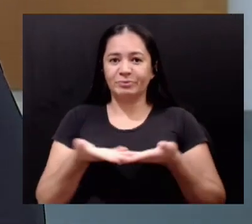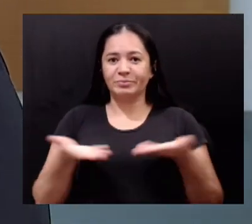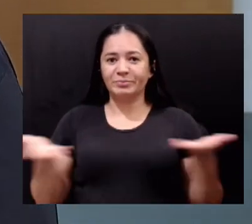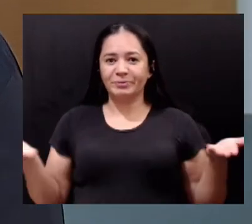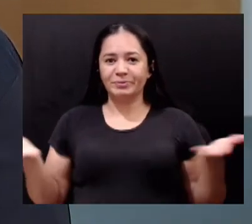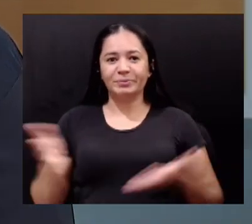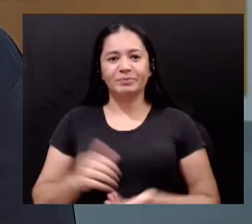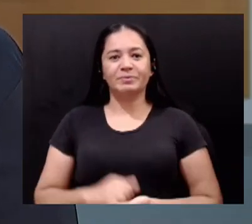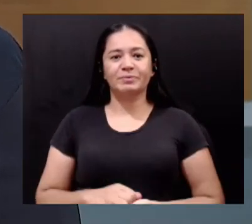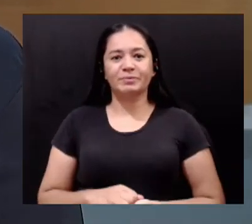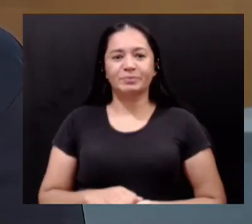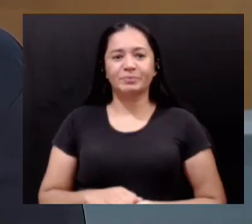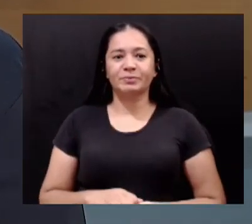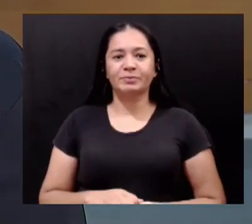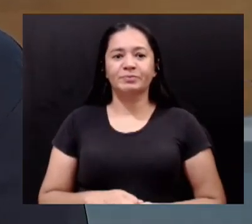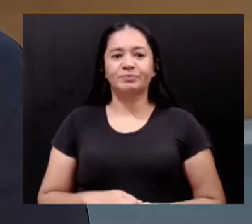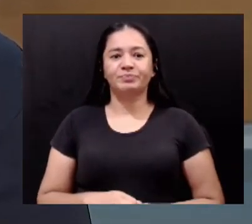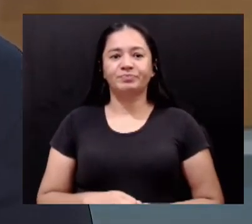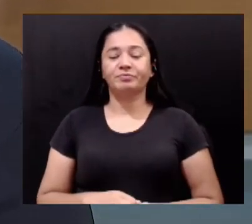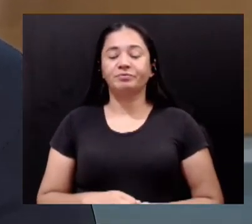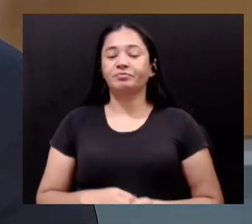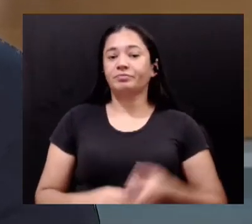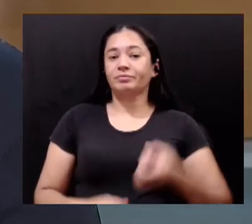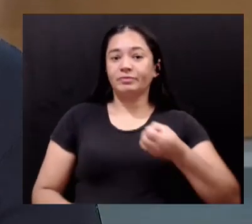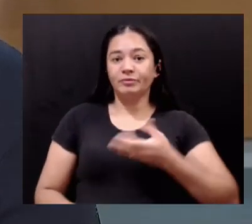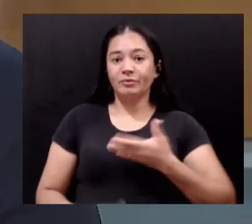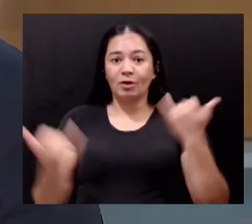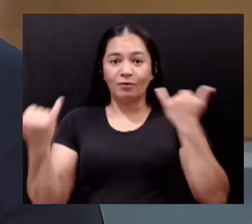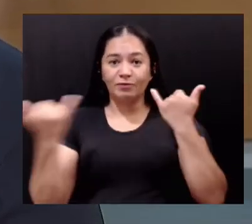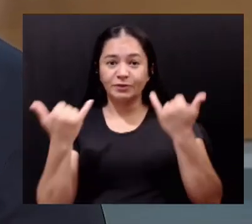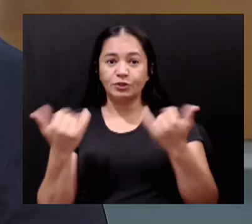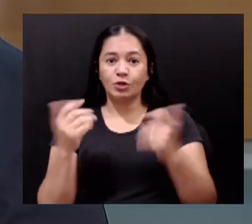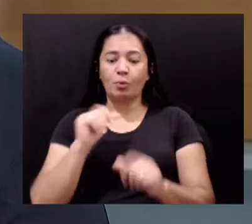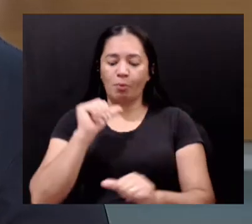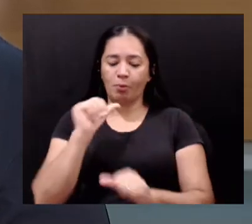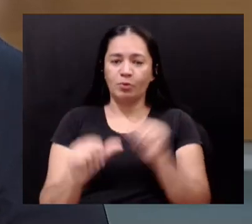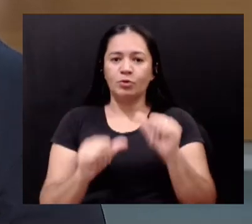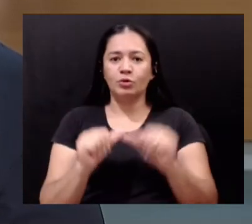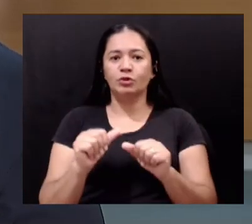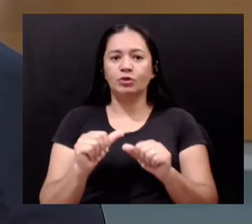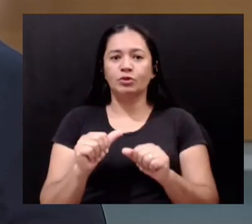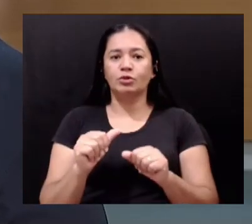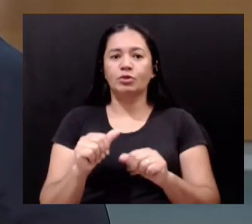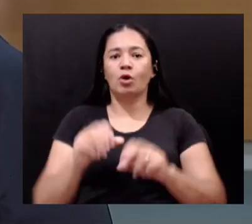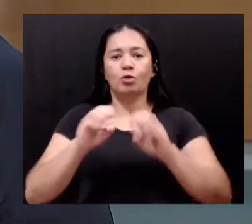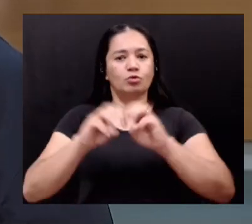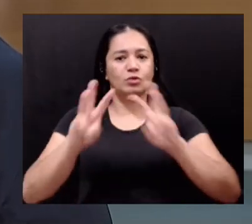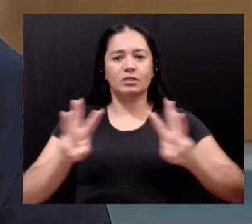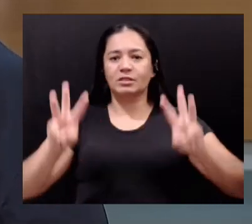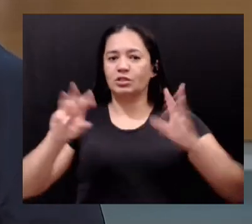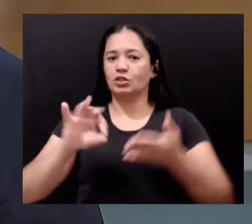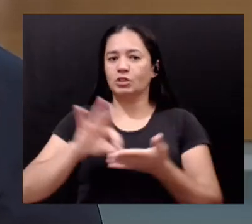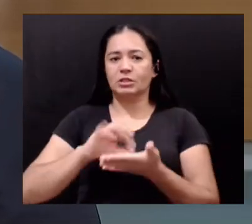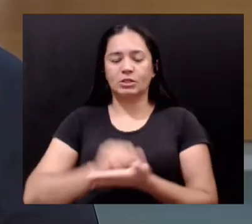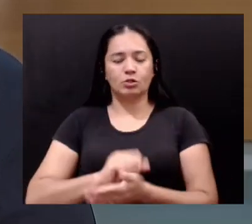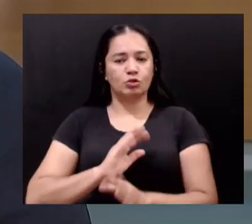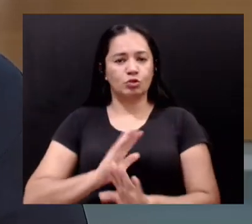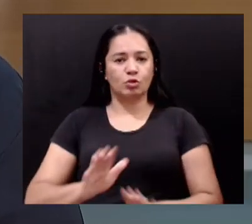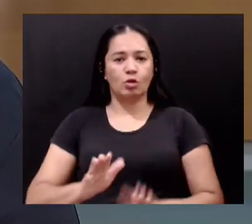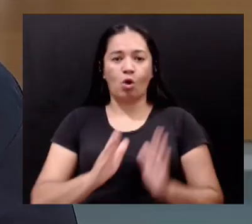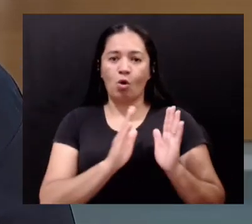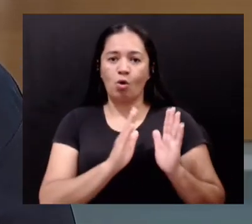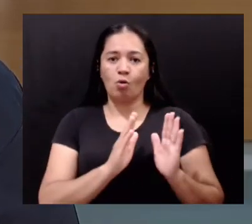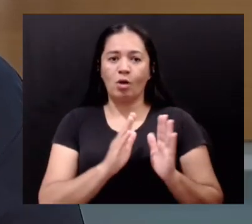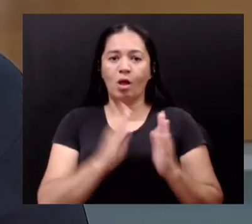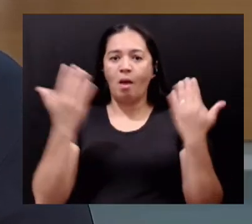vestibulinhoetec.sp.gov.br. Essa novidade aí só mudou pelo site de inscrição mesmo. Isso, o processo continua o mesmo e as